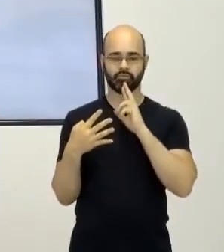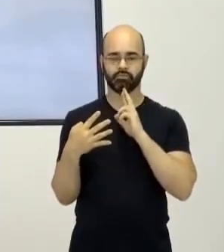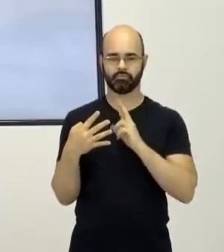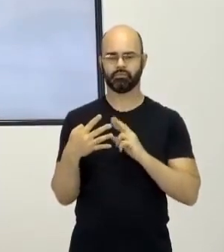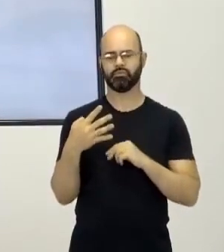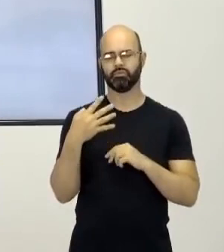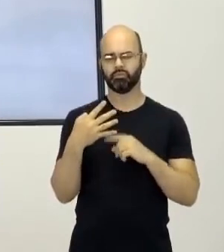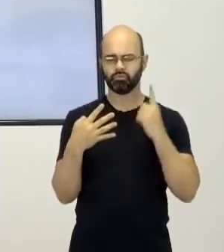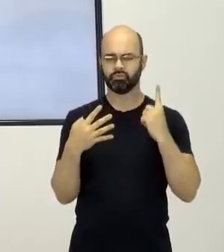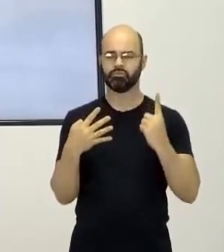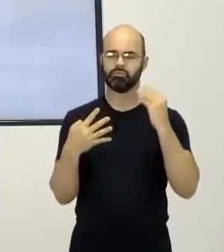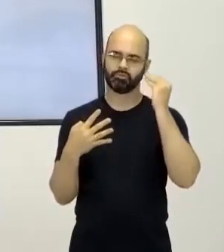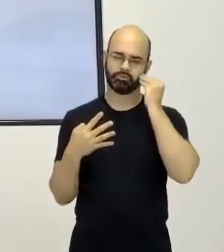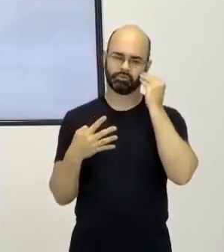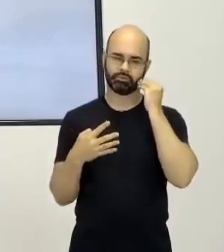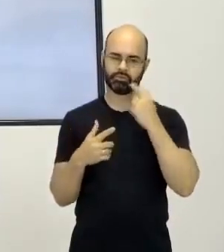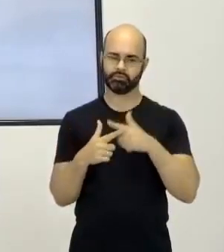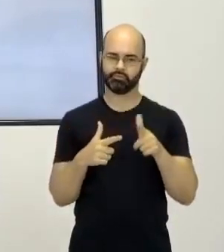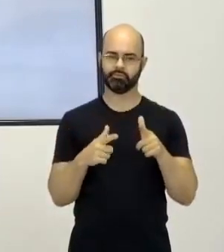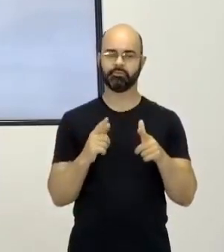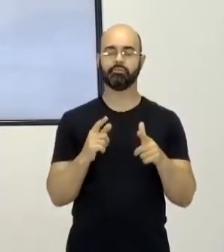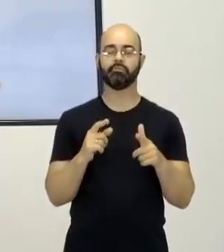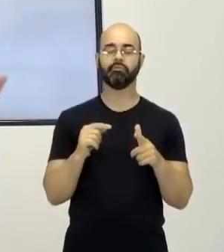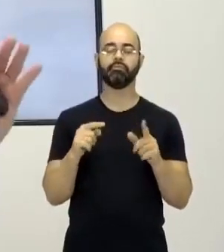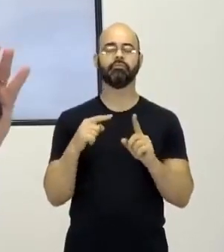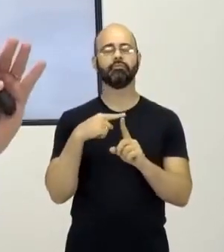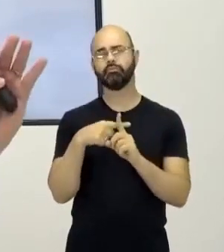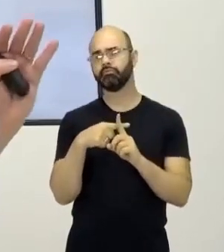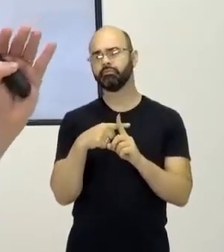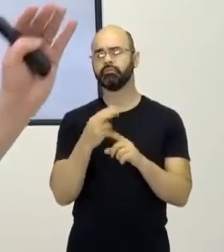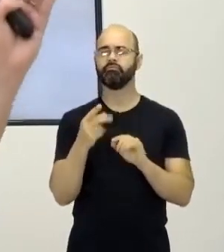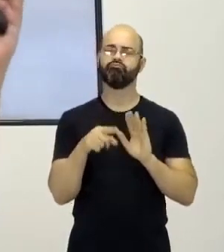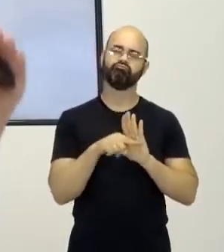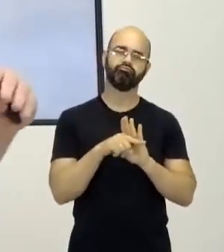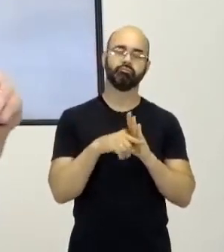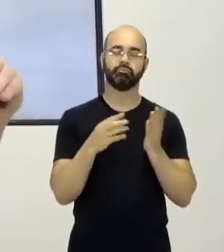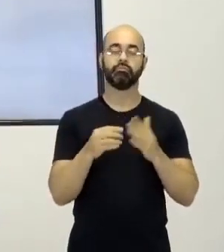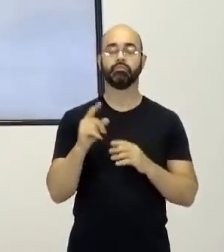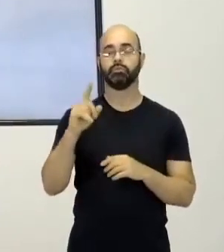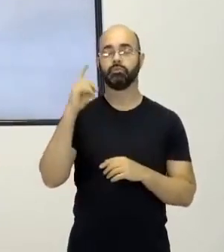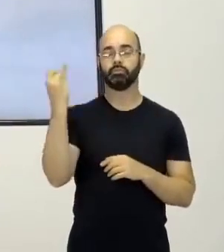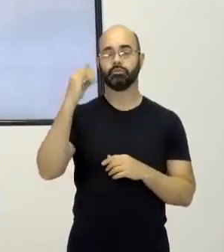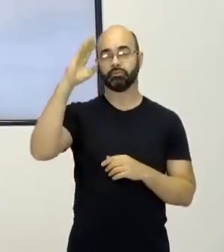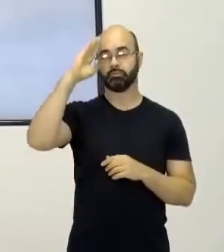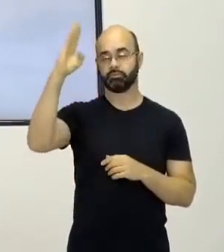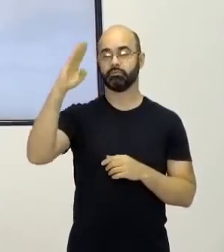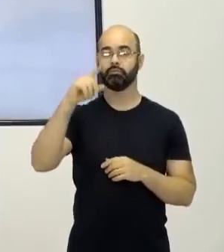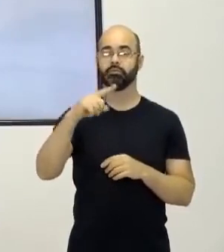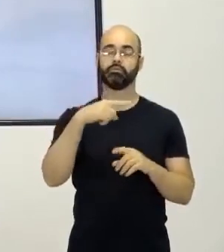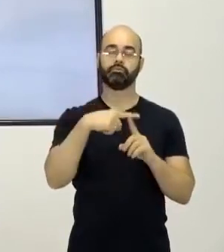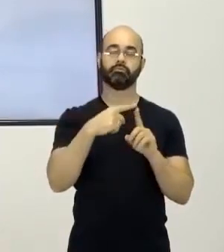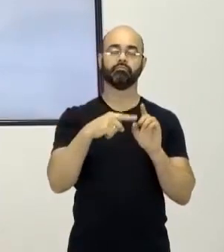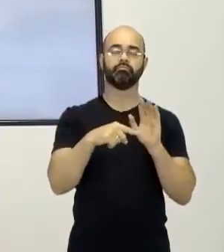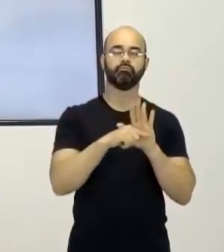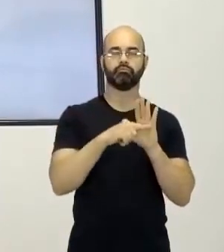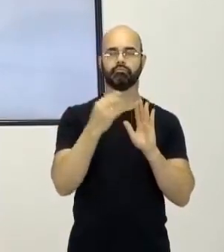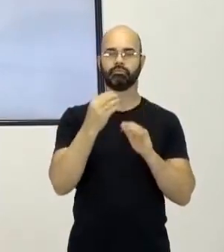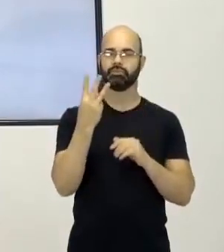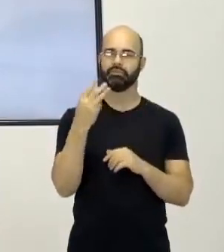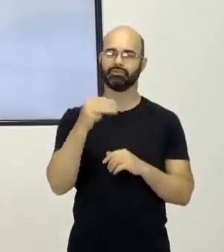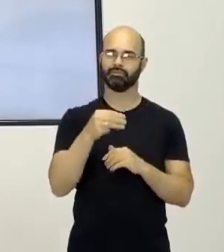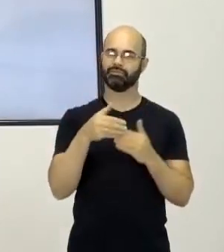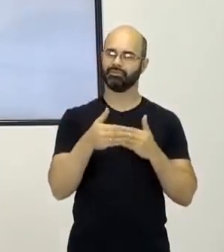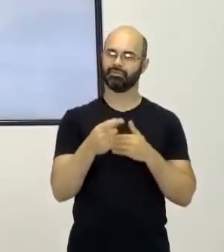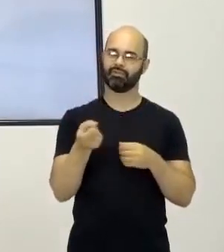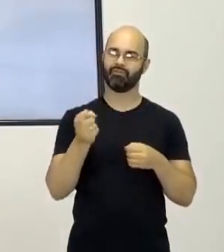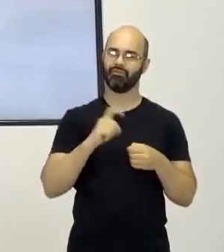pelo menos uma. E como fica o sinal? O mais importante agora é elencar como vai ficar o sinal, beleza? 3 minutinhos,